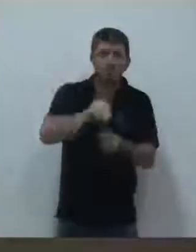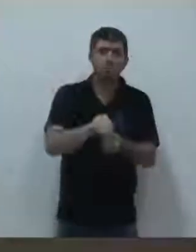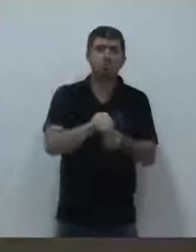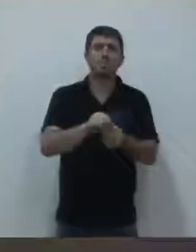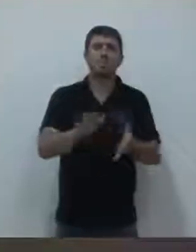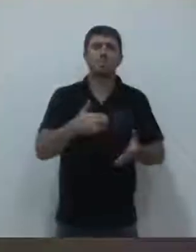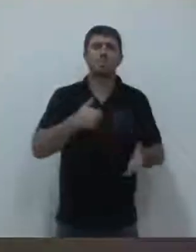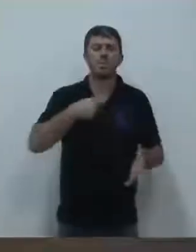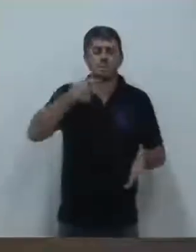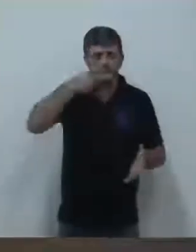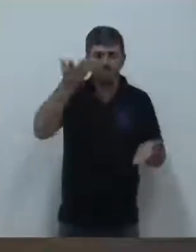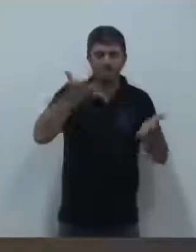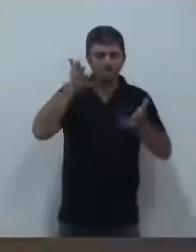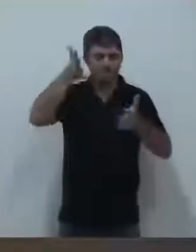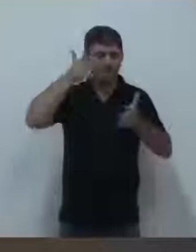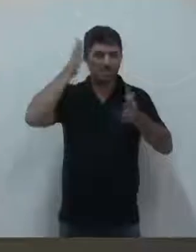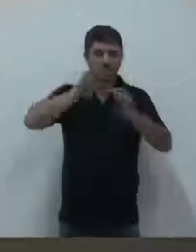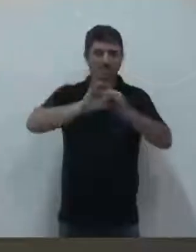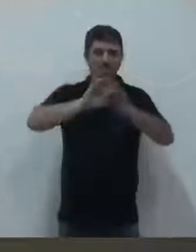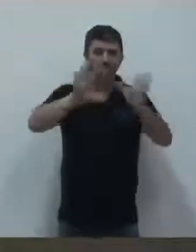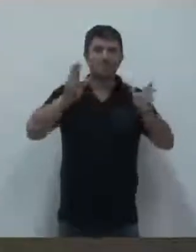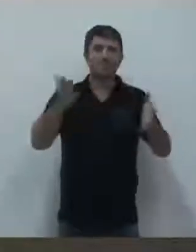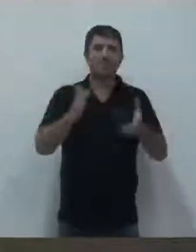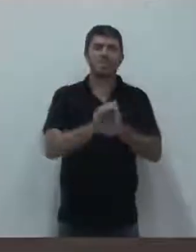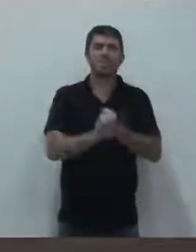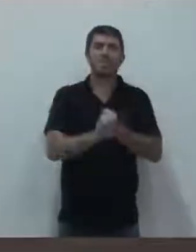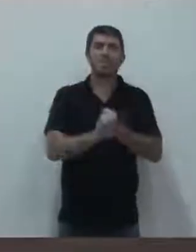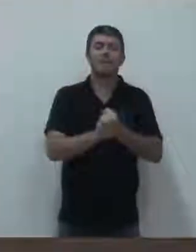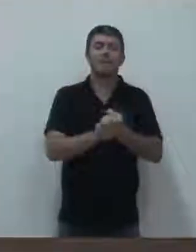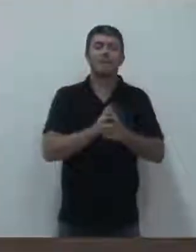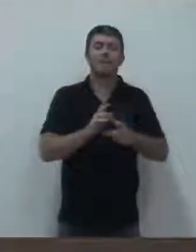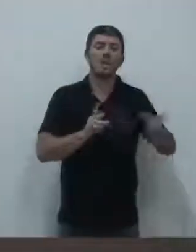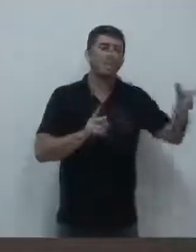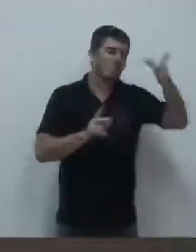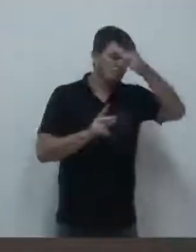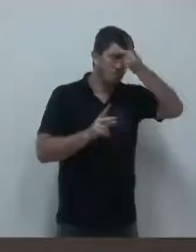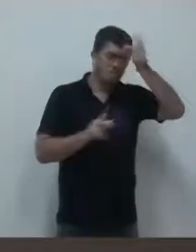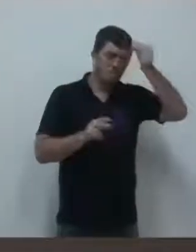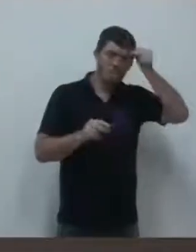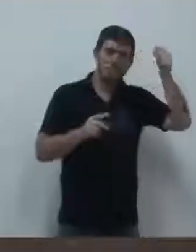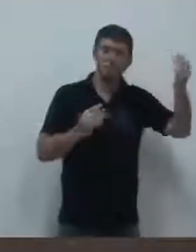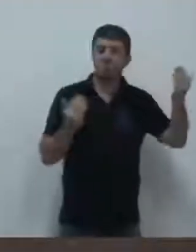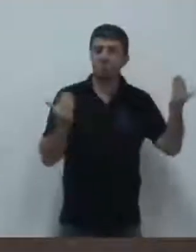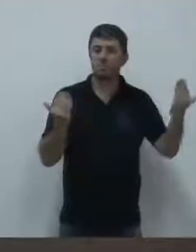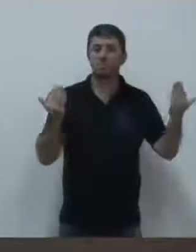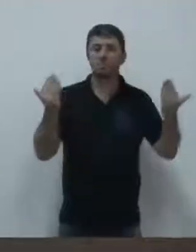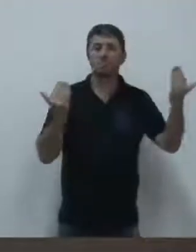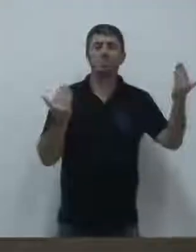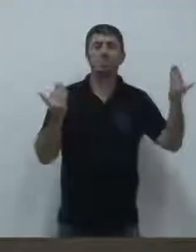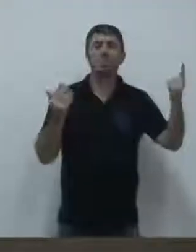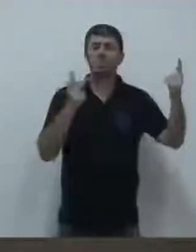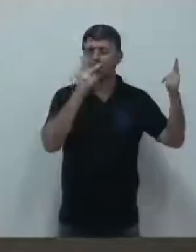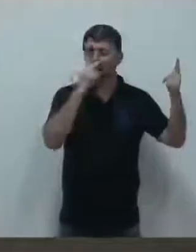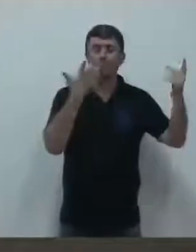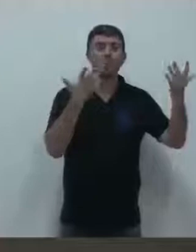livre, porque, infelizmente, o contraditório da prefeitura, ele não se baseia numa busca de